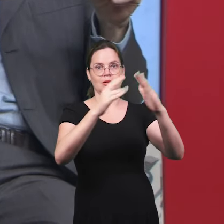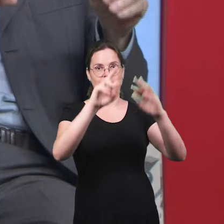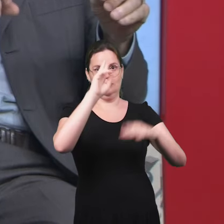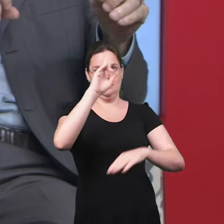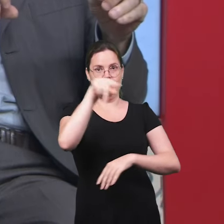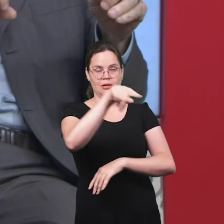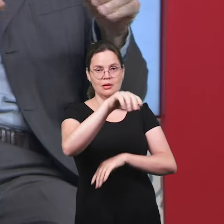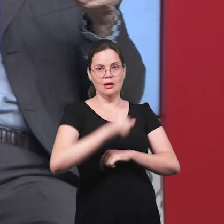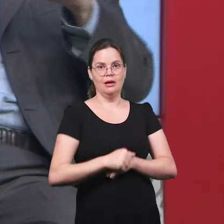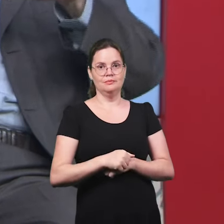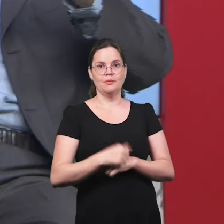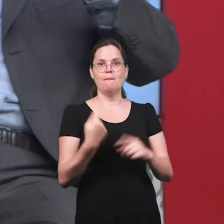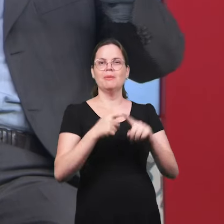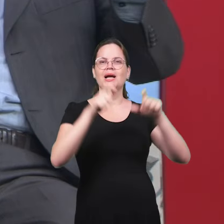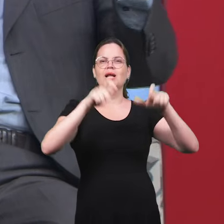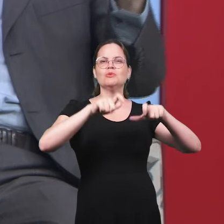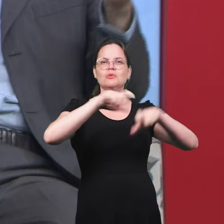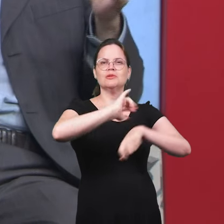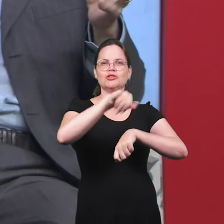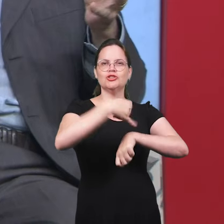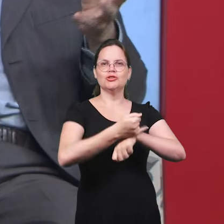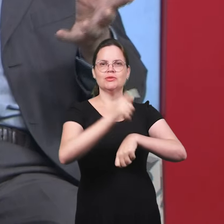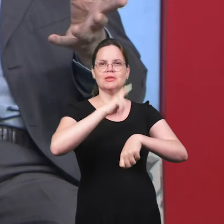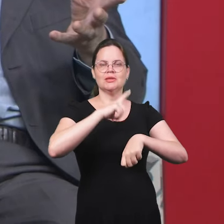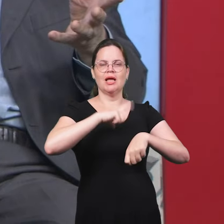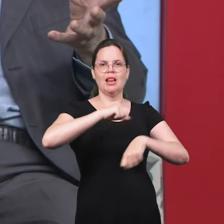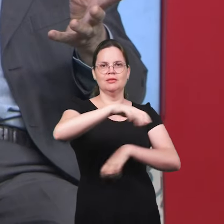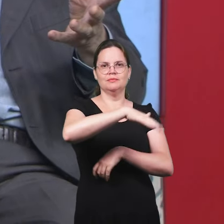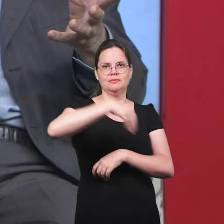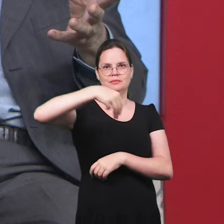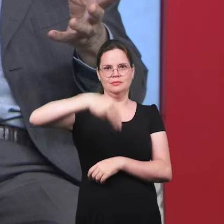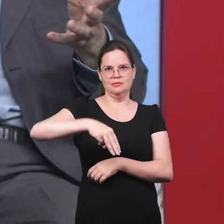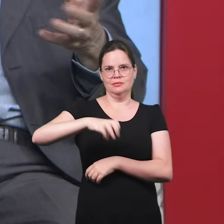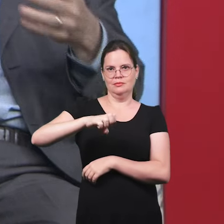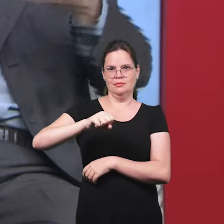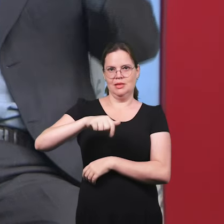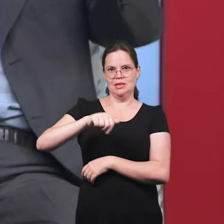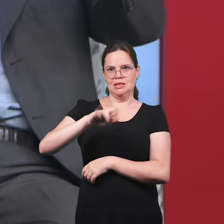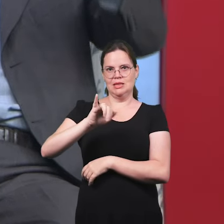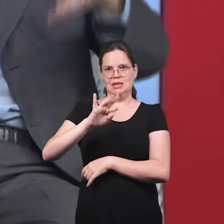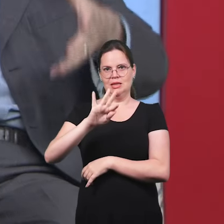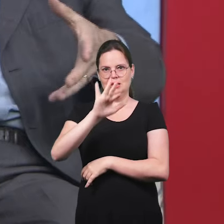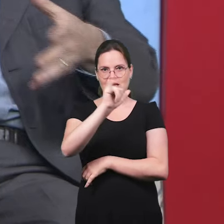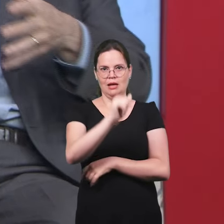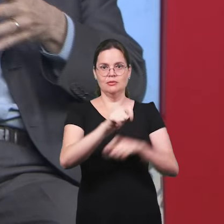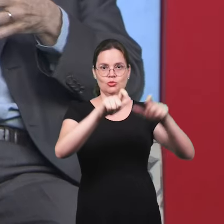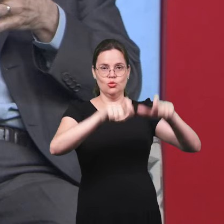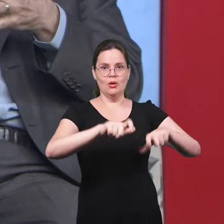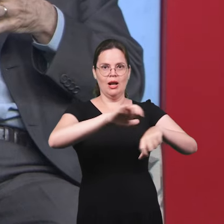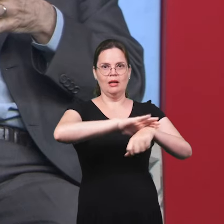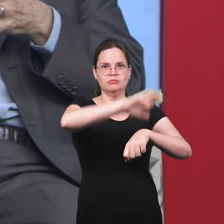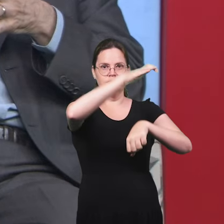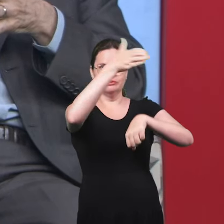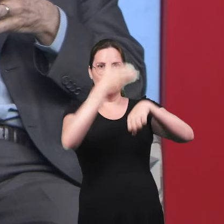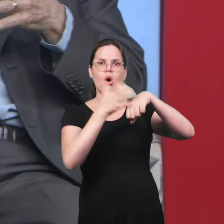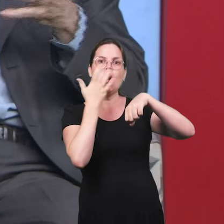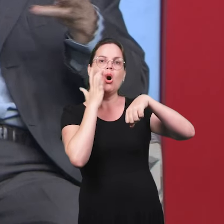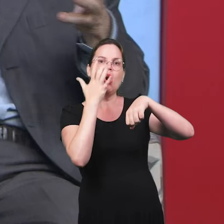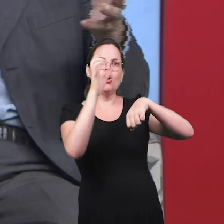lá em Jerusalém, na esplanada das mesquitas, no lugar do templo tem uma mesquita